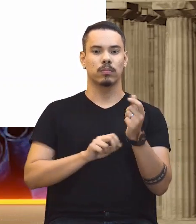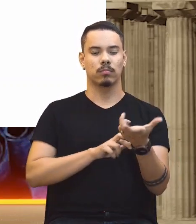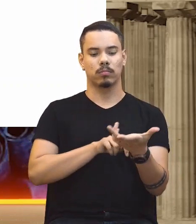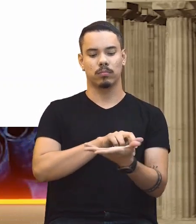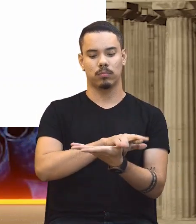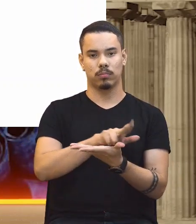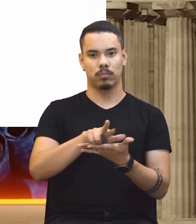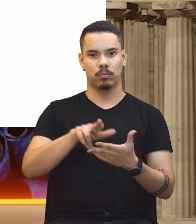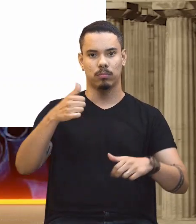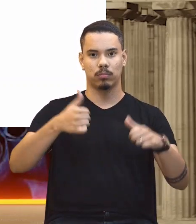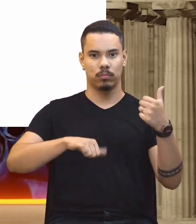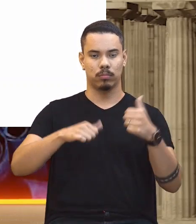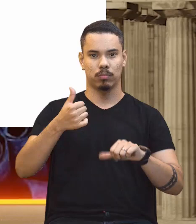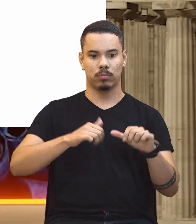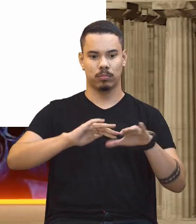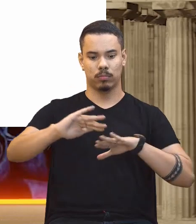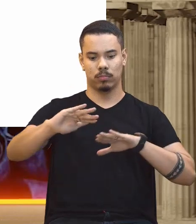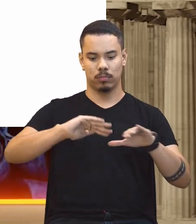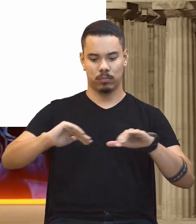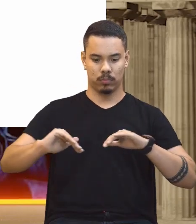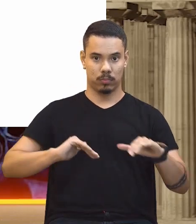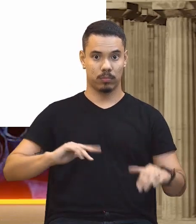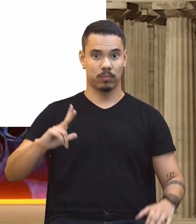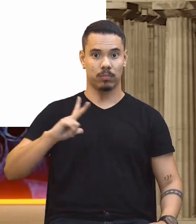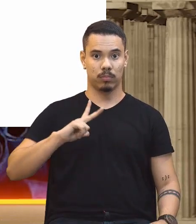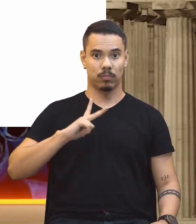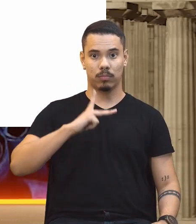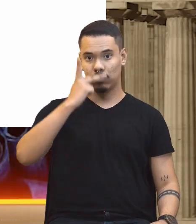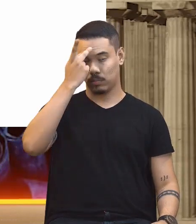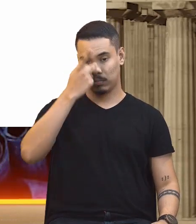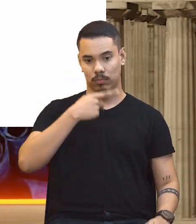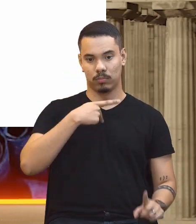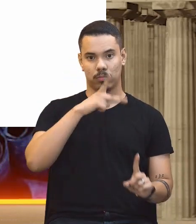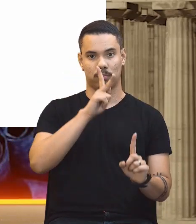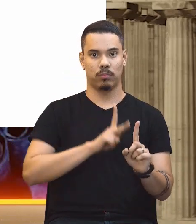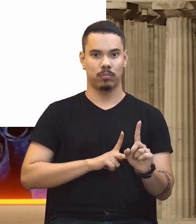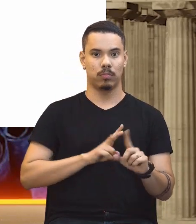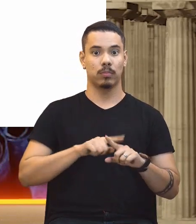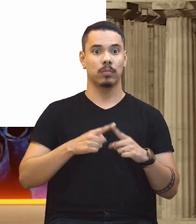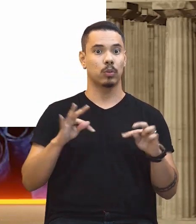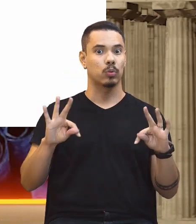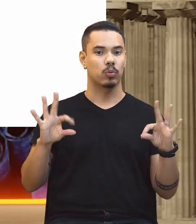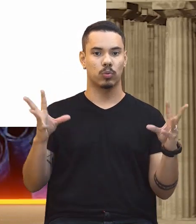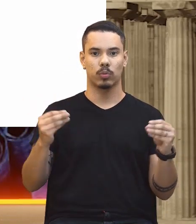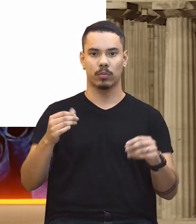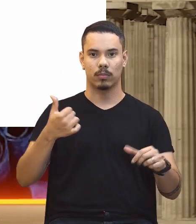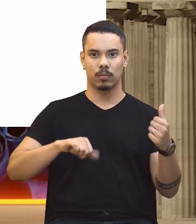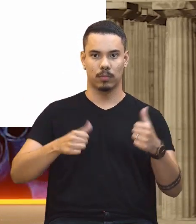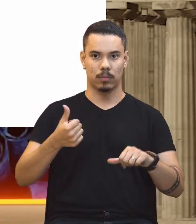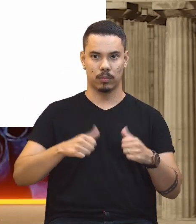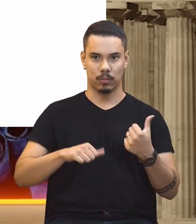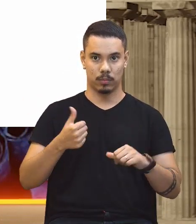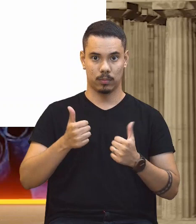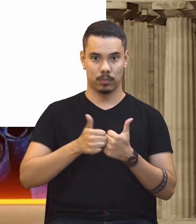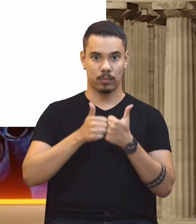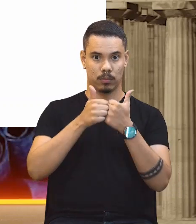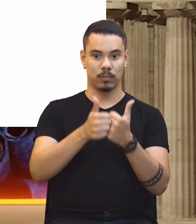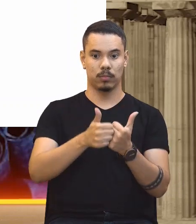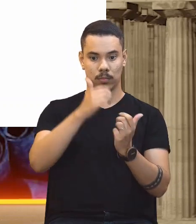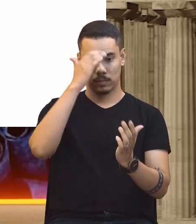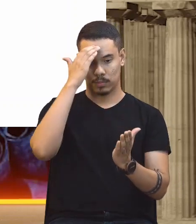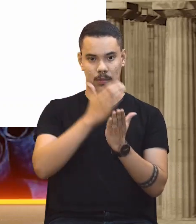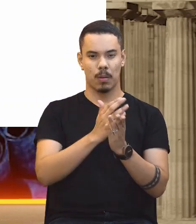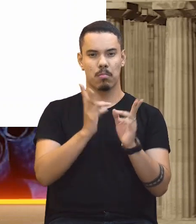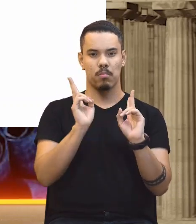análises separadas, individuais. E se todas as análises seguirem sempre o